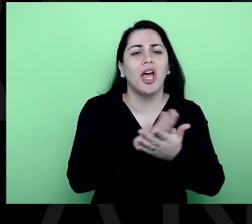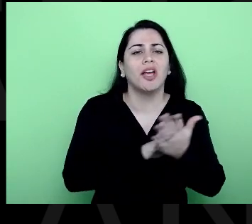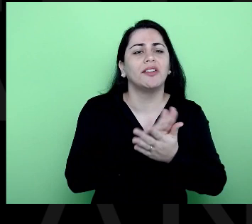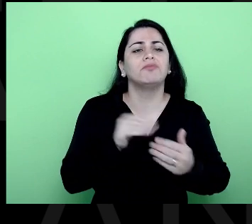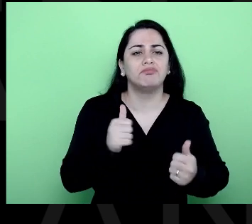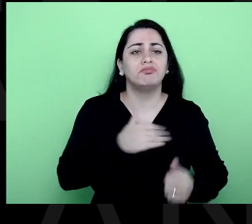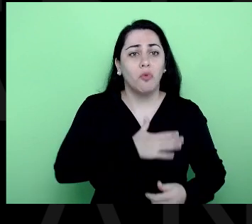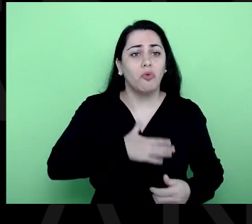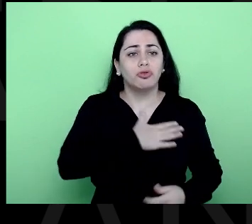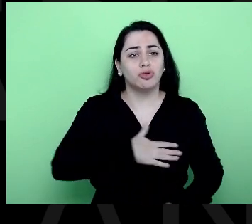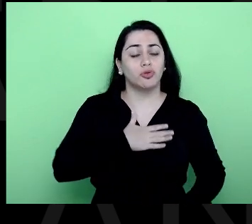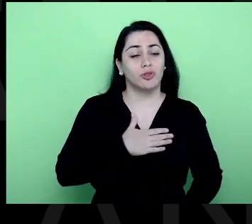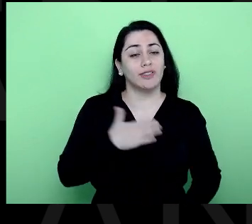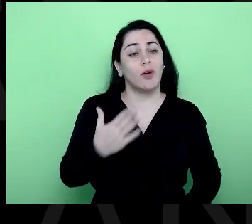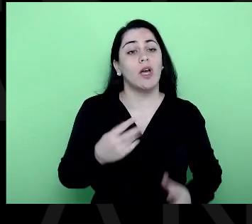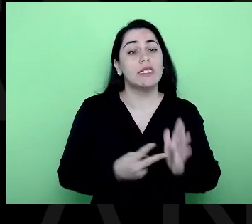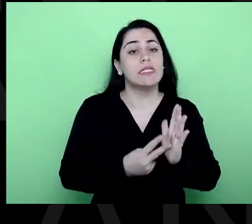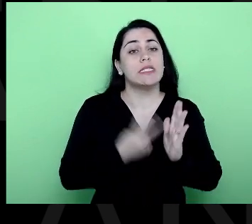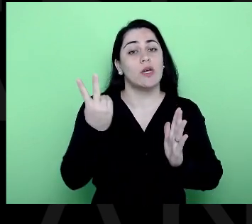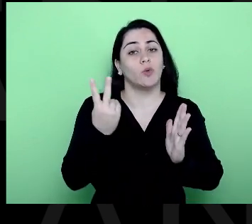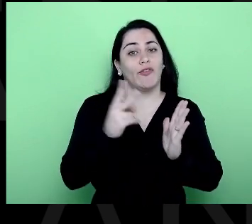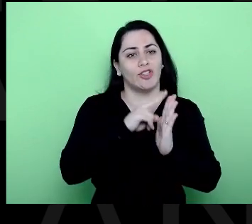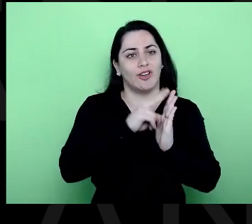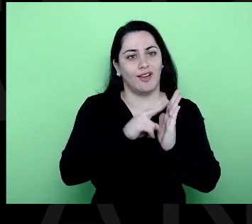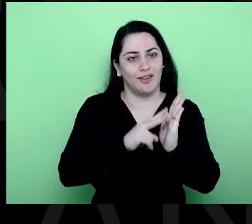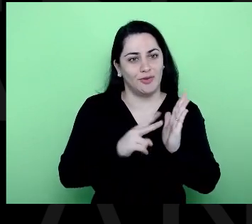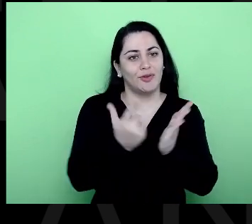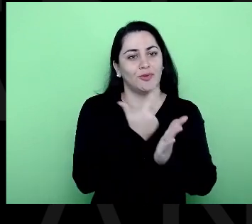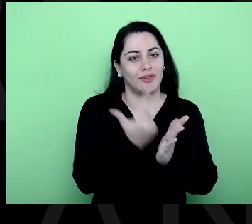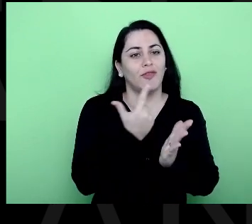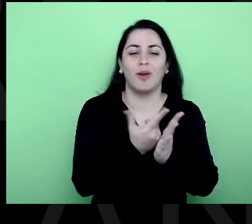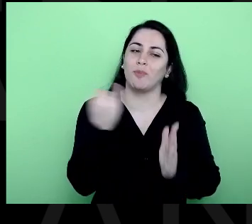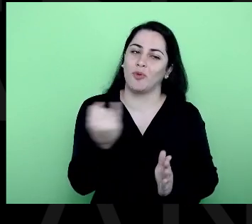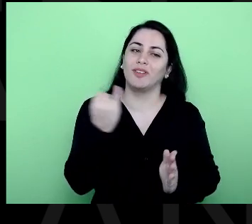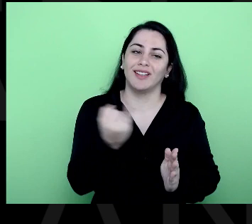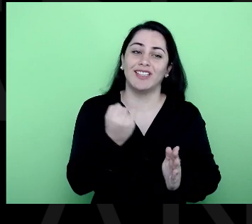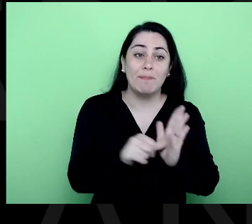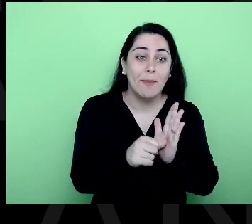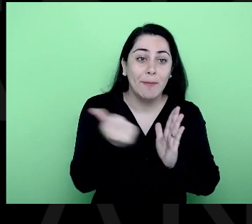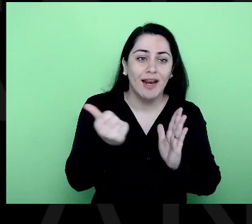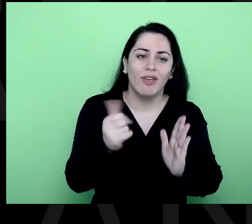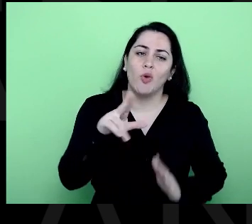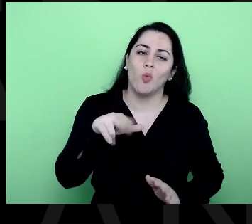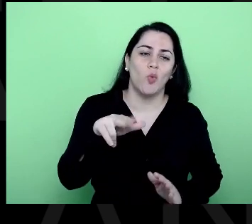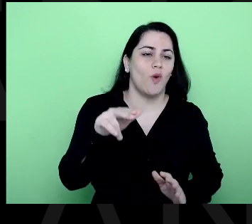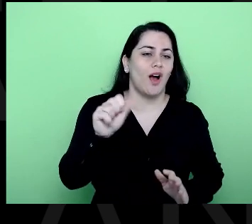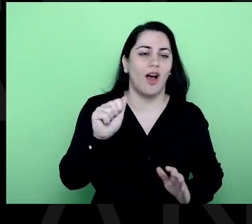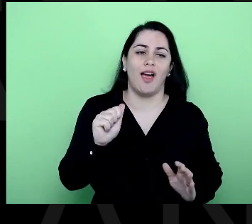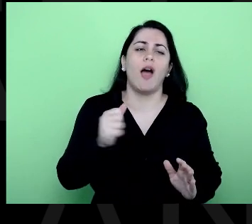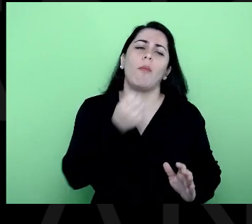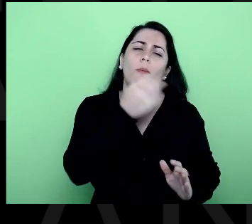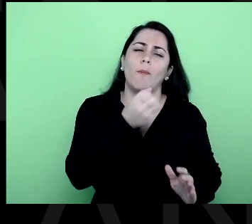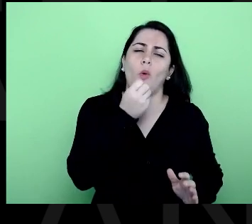acho que a segunda leitura é fundamental. É A primeira fundamental. leitura nunca vai ser. Ah,